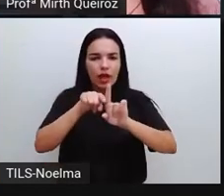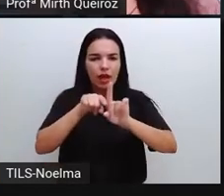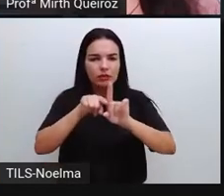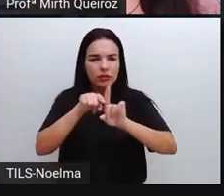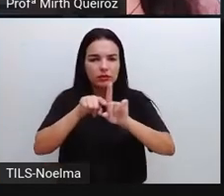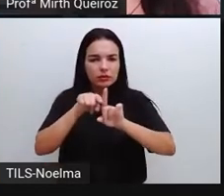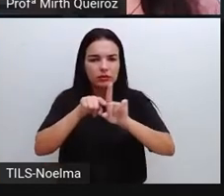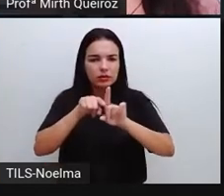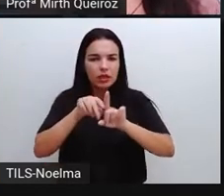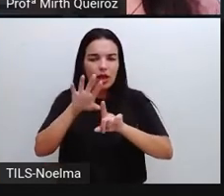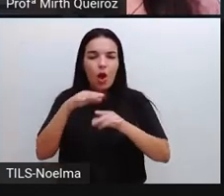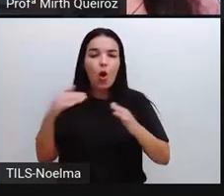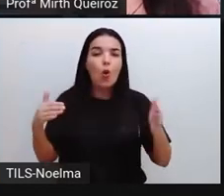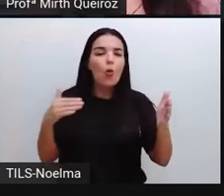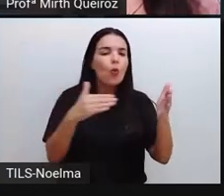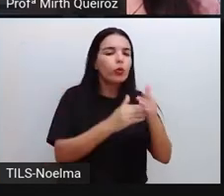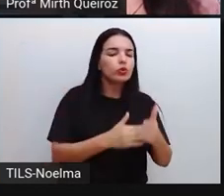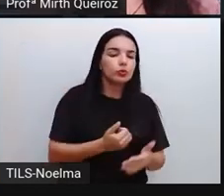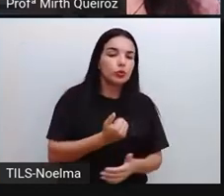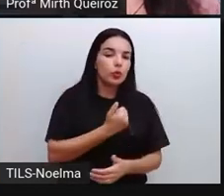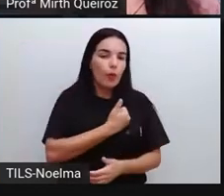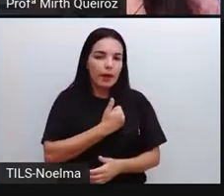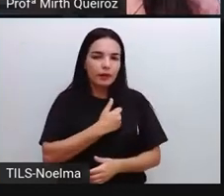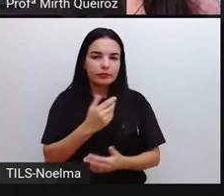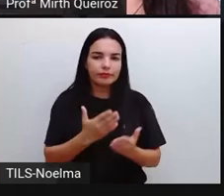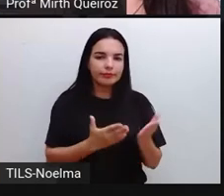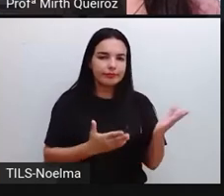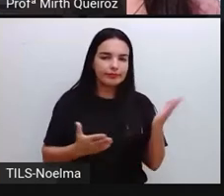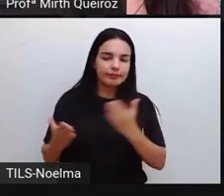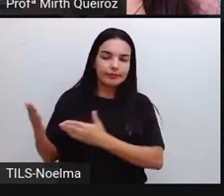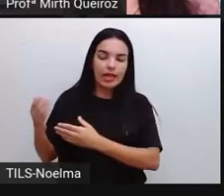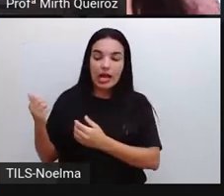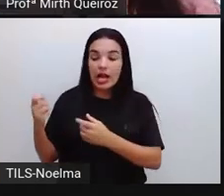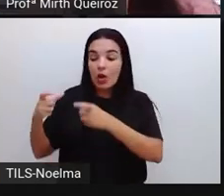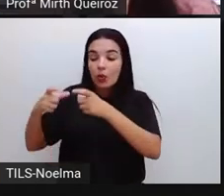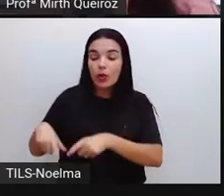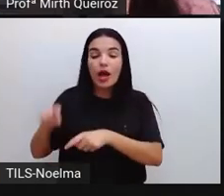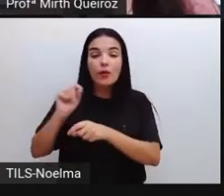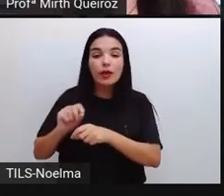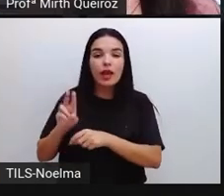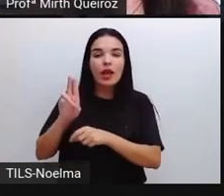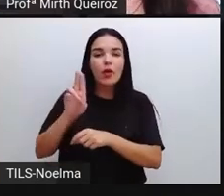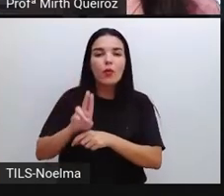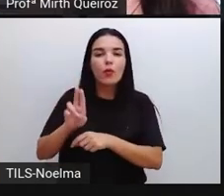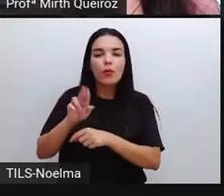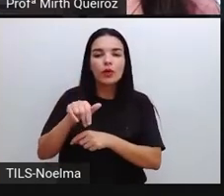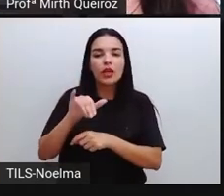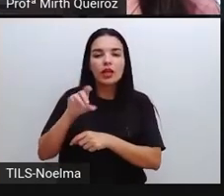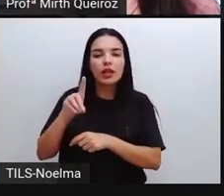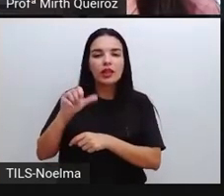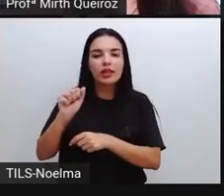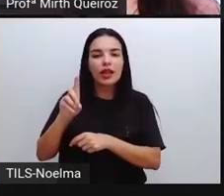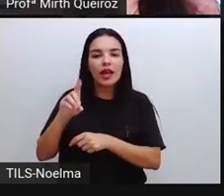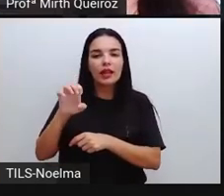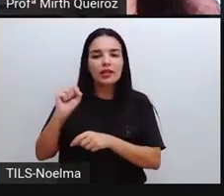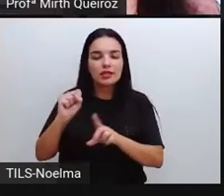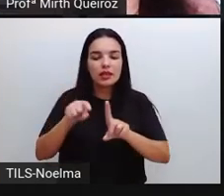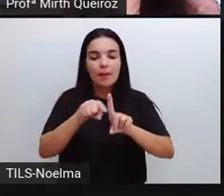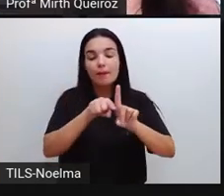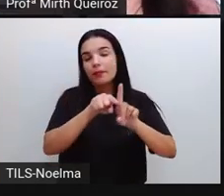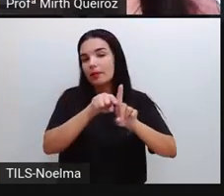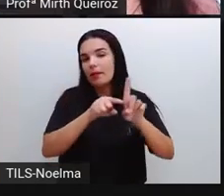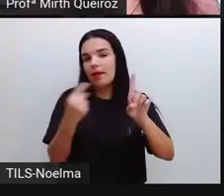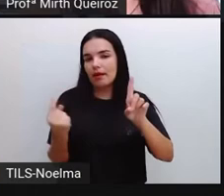primeiro eo último número aí neste caso né ocupa a ordem das unidades né que seria a primeira